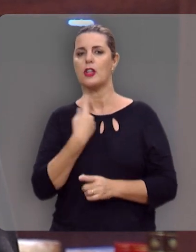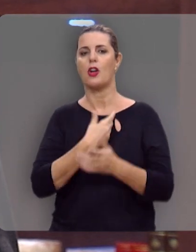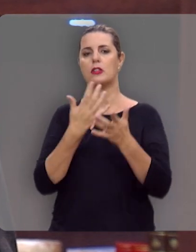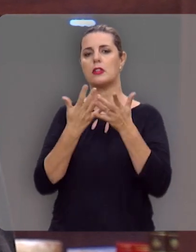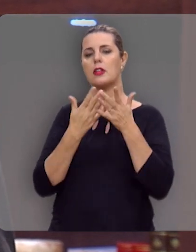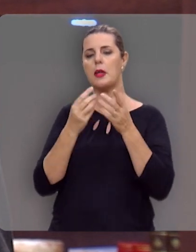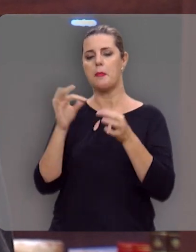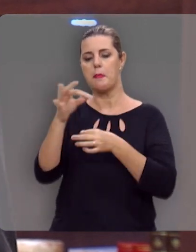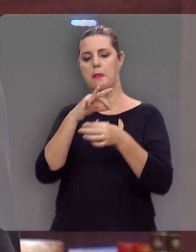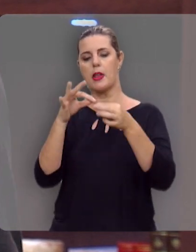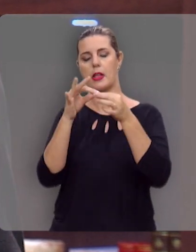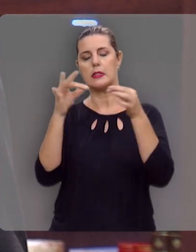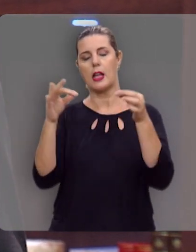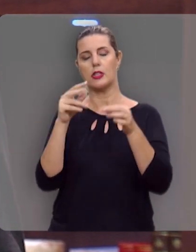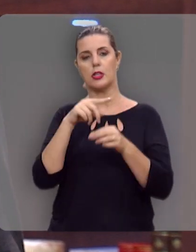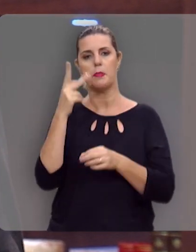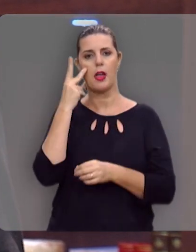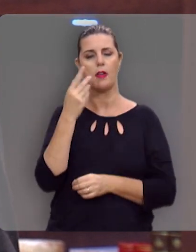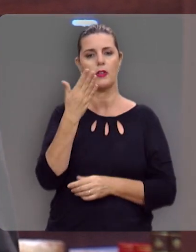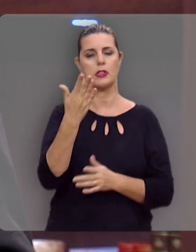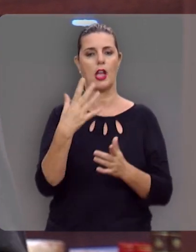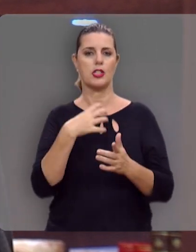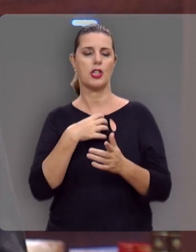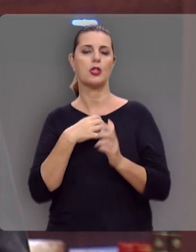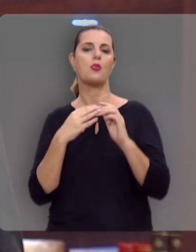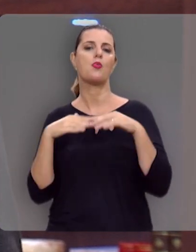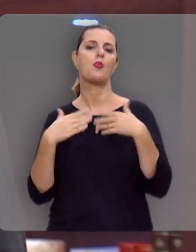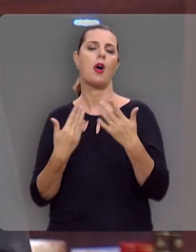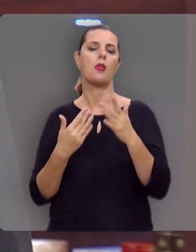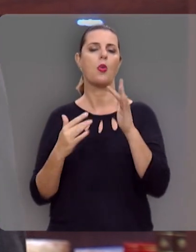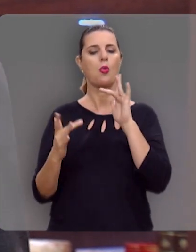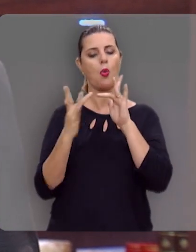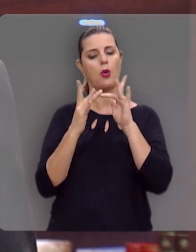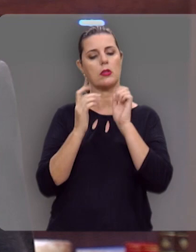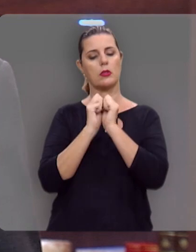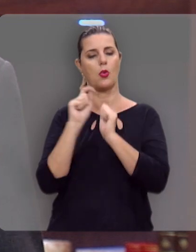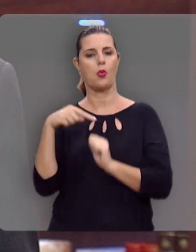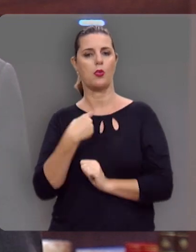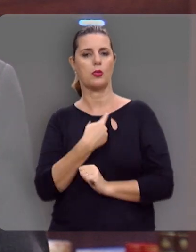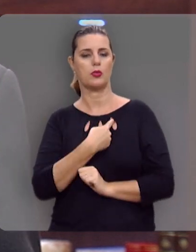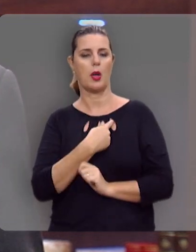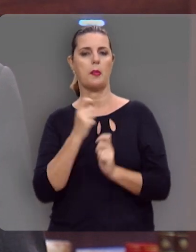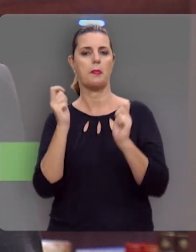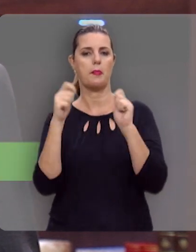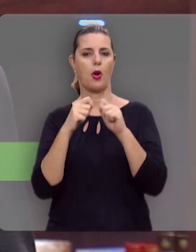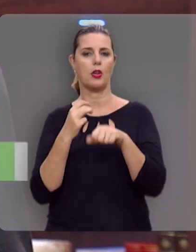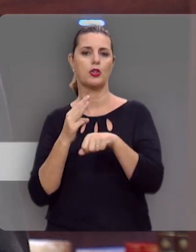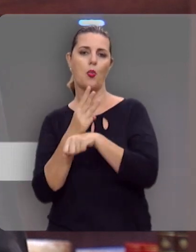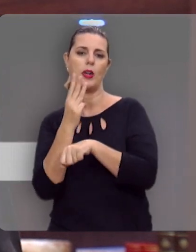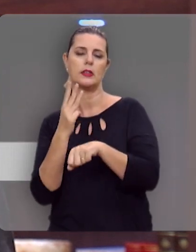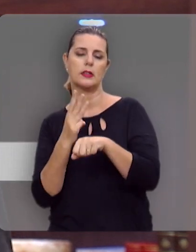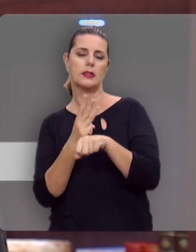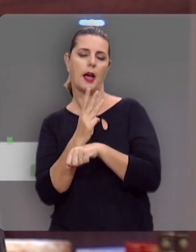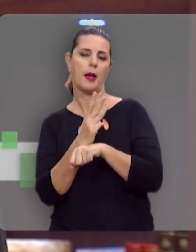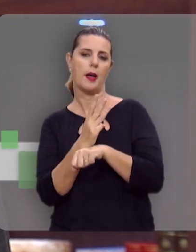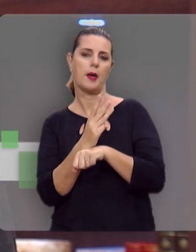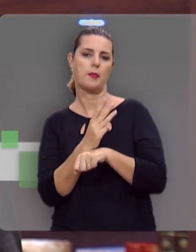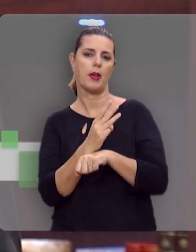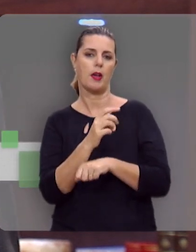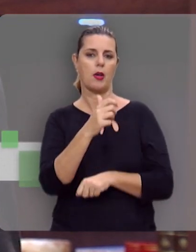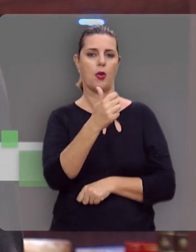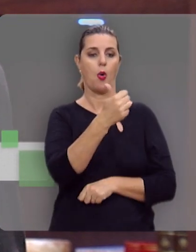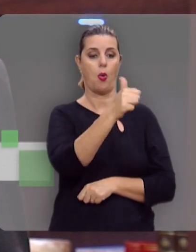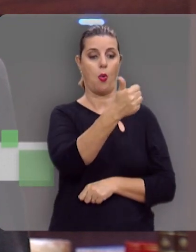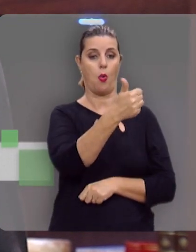nós gostaríamos de presentear você da seguinte maneira: entre em contato conosco, você pode fazer isso pelo nosso WhatsApp,